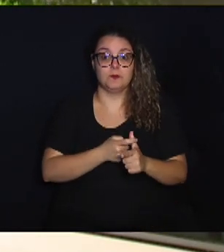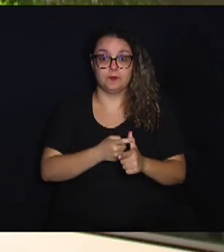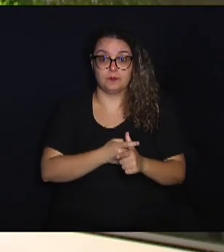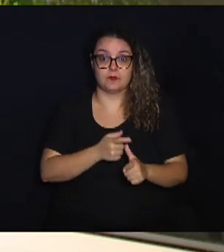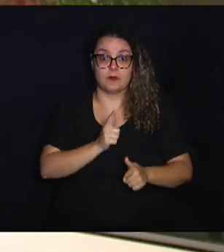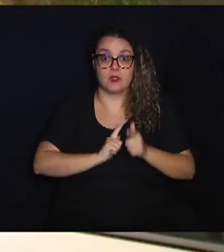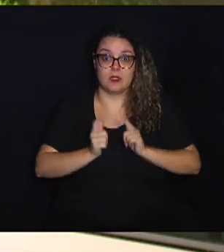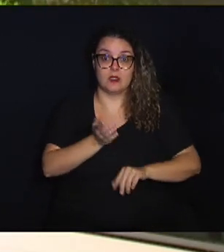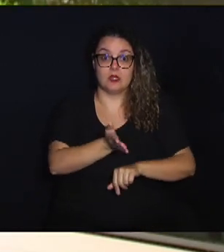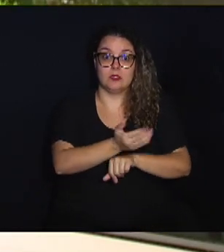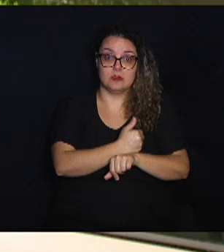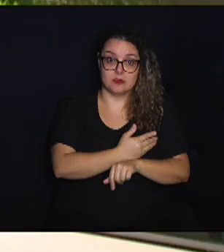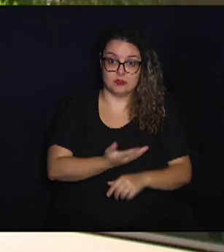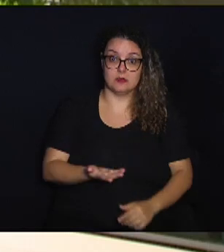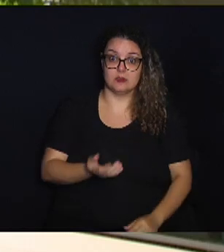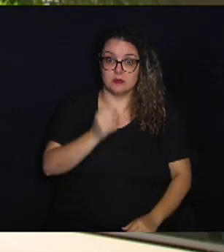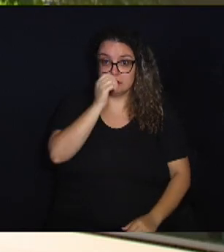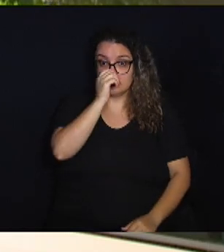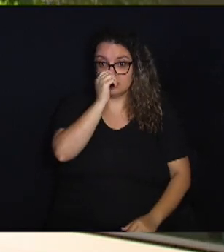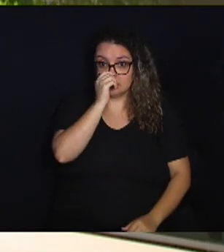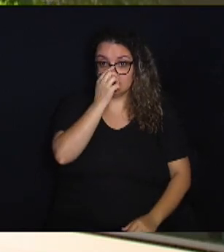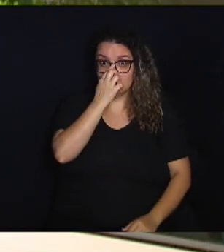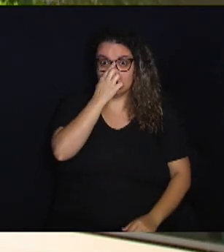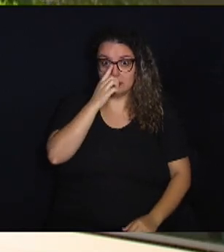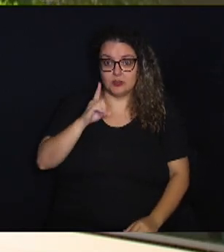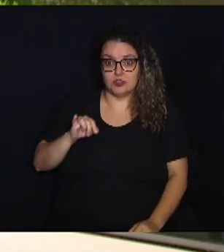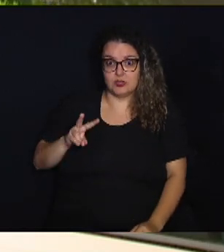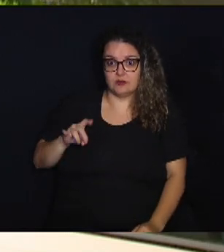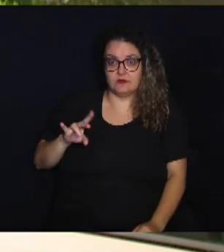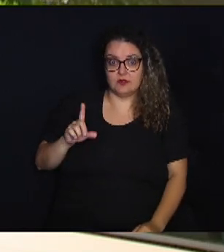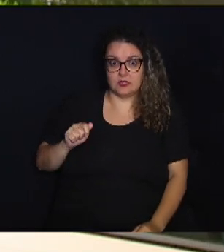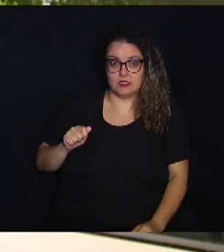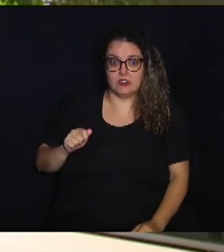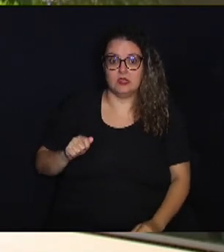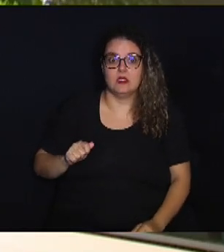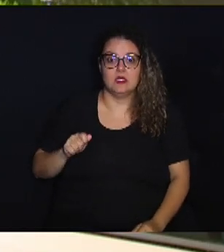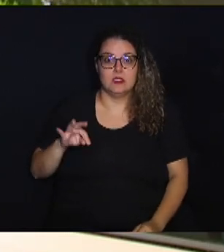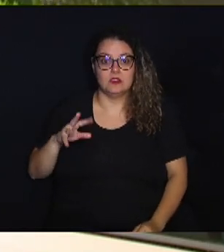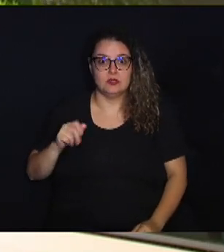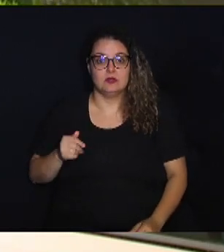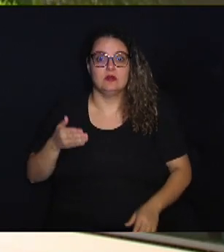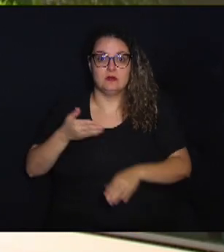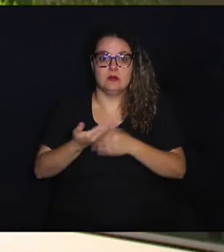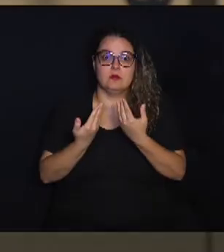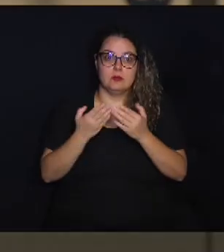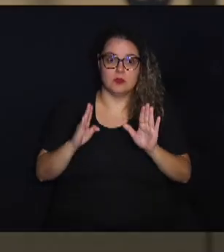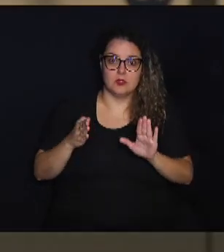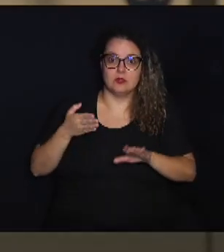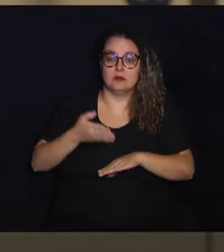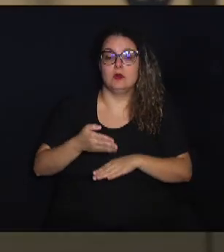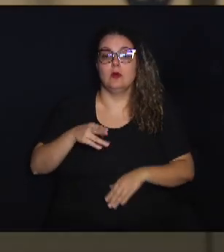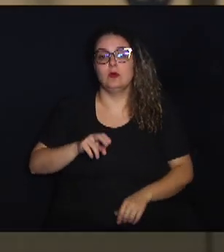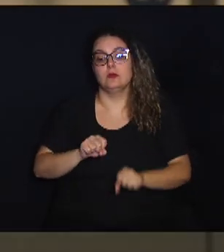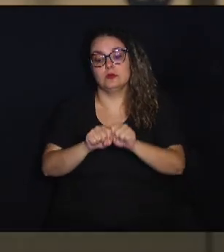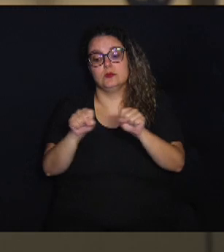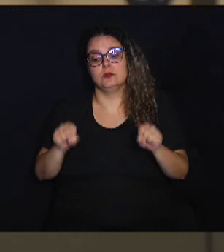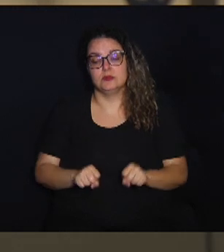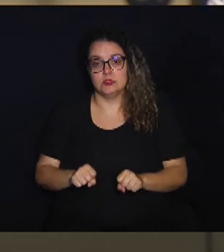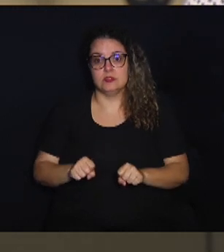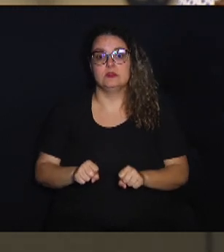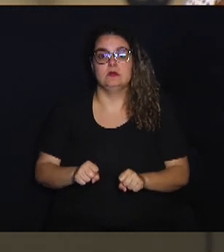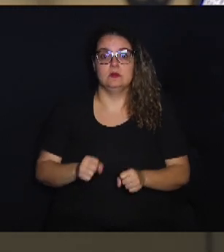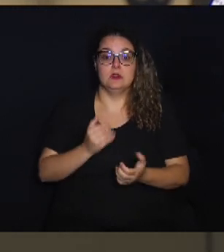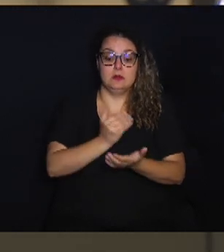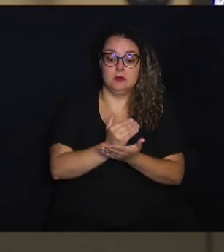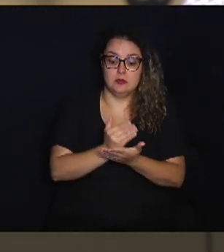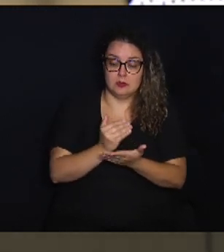gestões passadas, de anos passados, chamada dívida ativa, aí vem ao porta aberta ou entra no sistema da secretaria e faça o seu parcelamento.